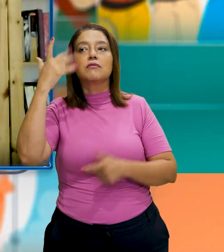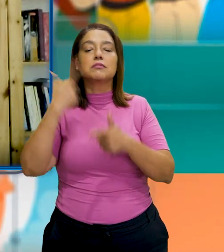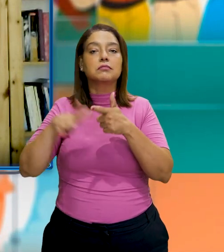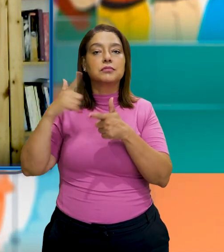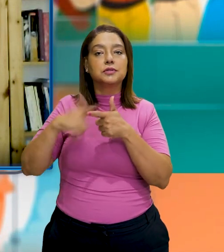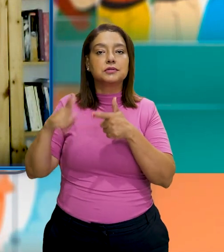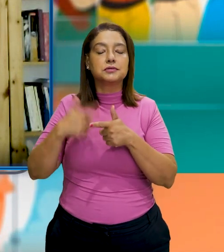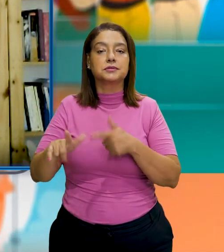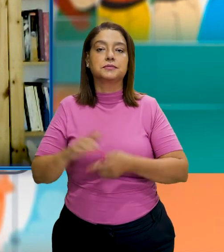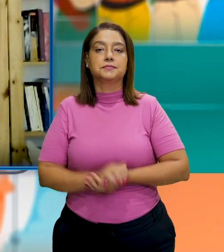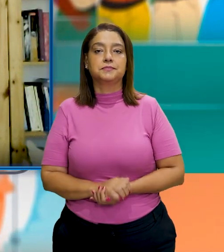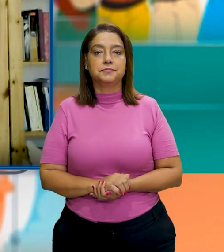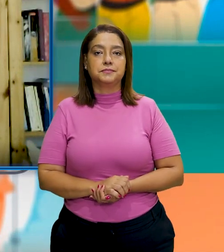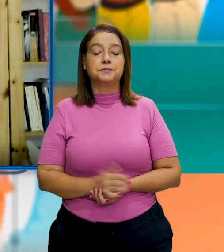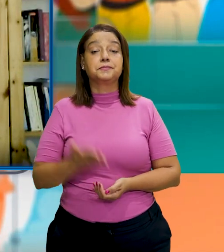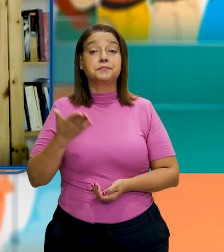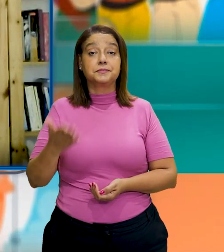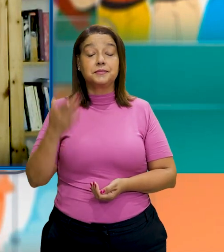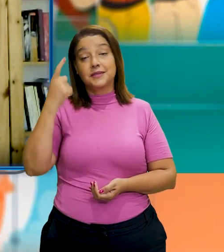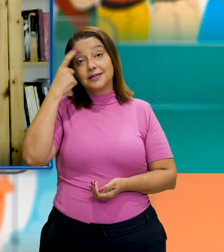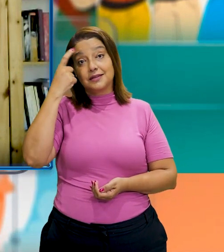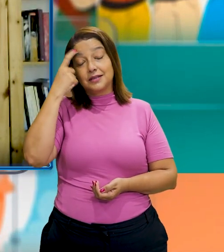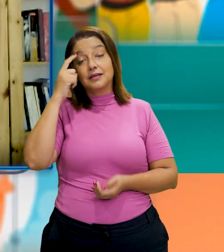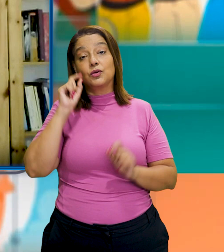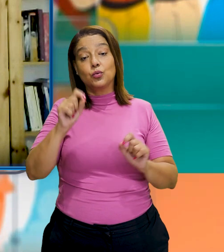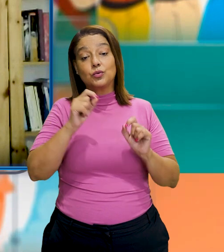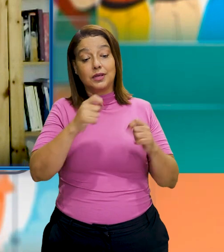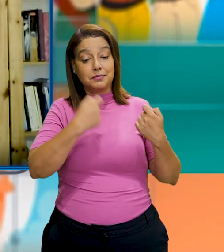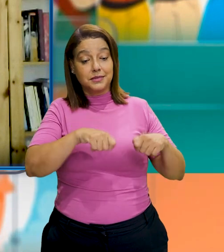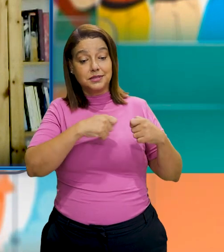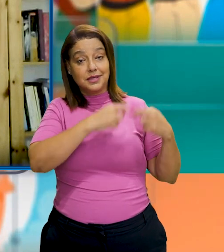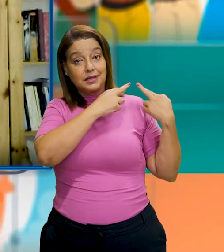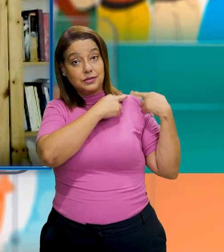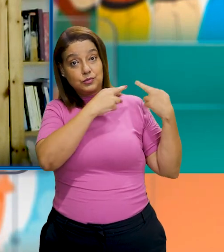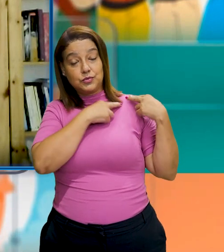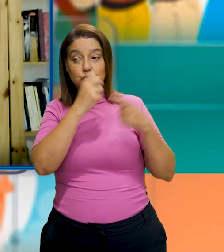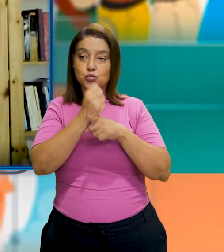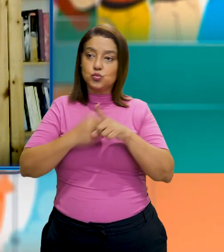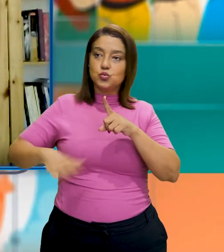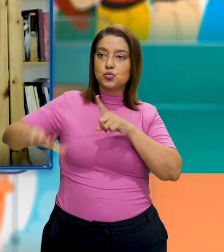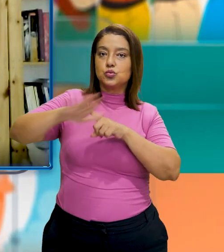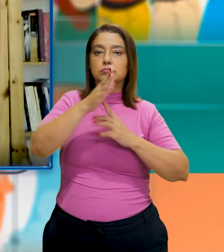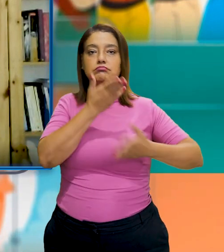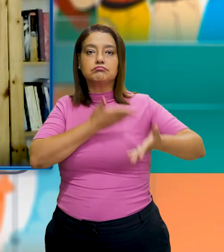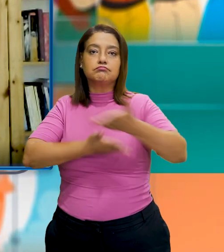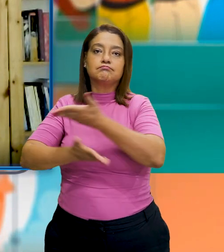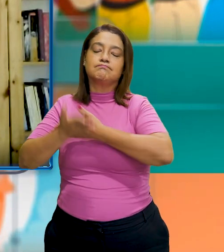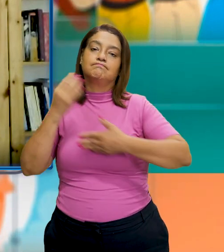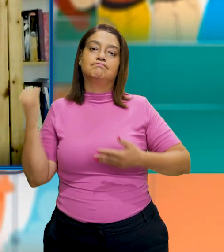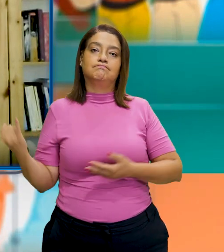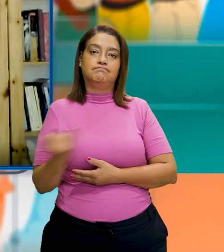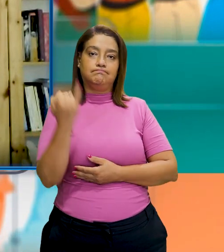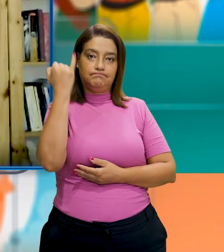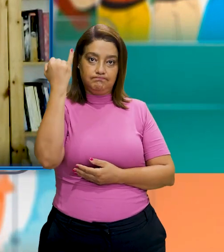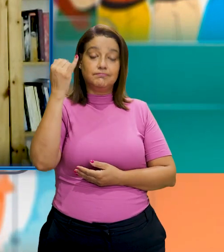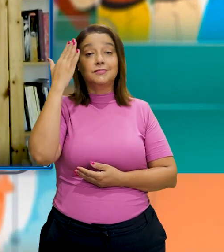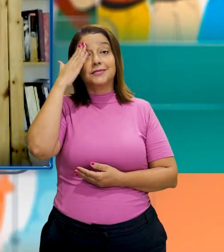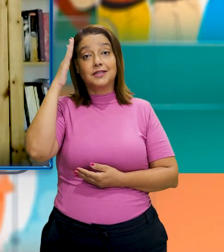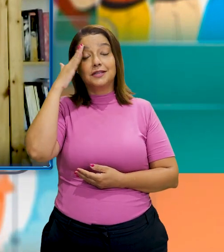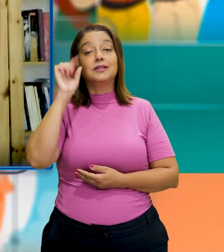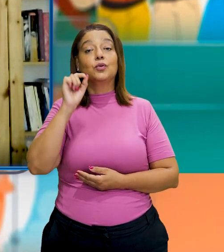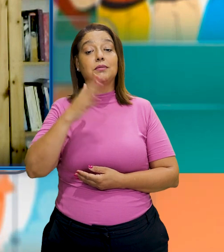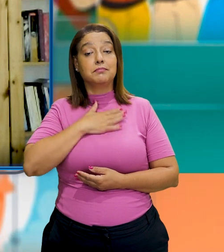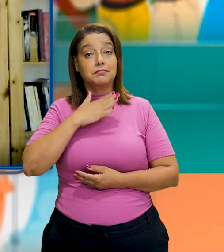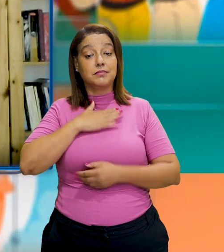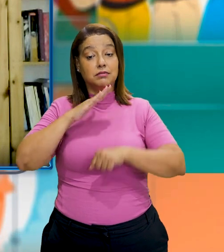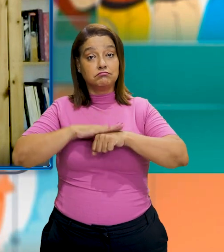conflitos, essa noção de responsabilidade social, o tanto que isso é fundamental, entender